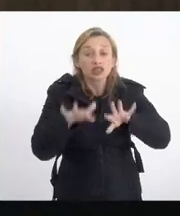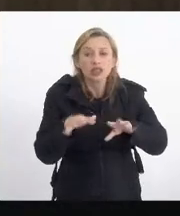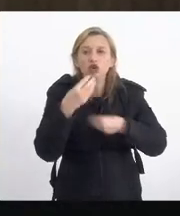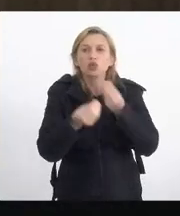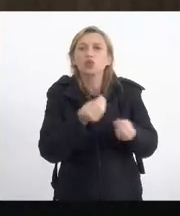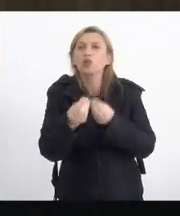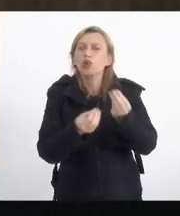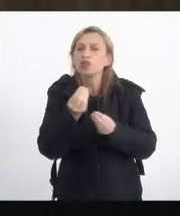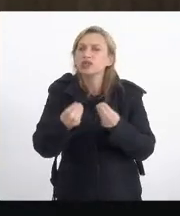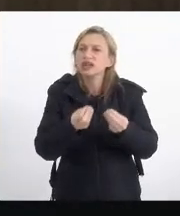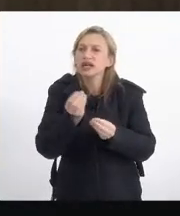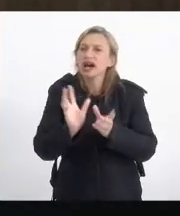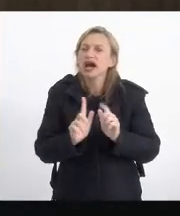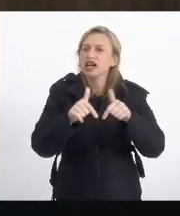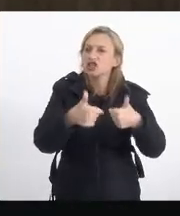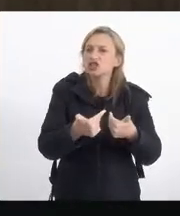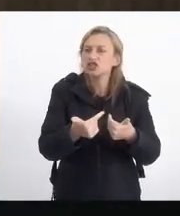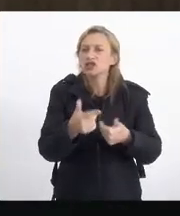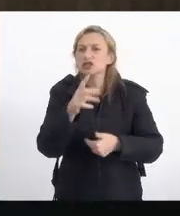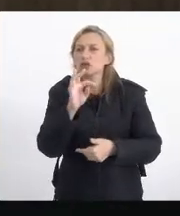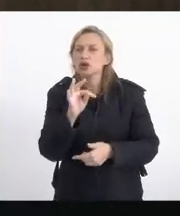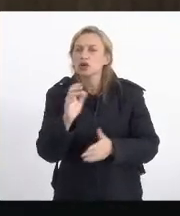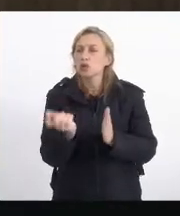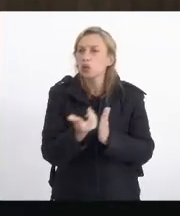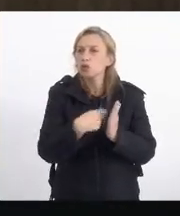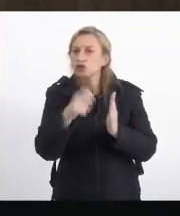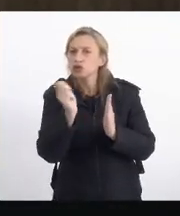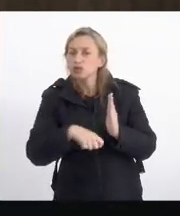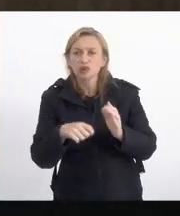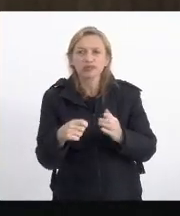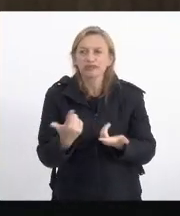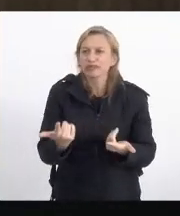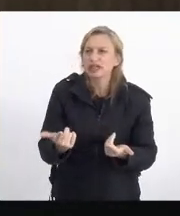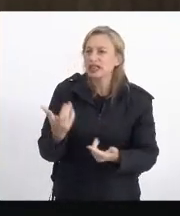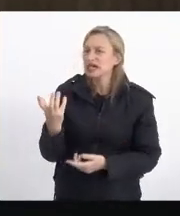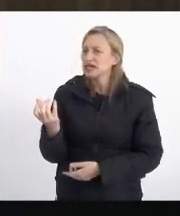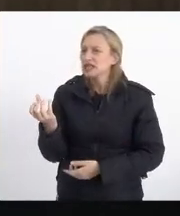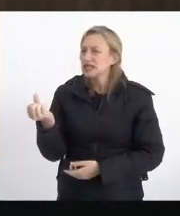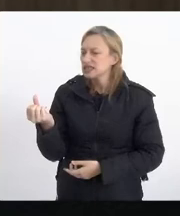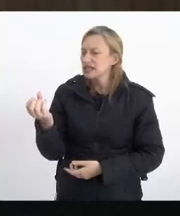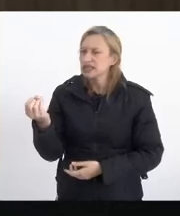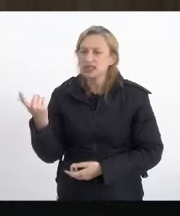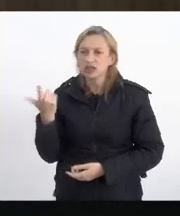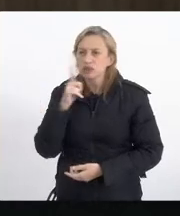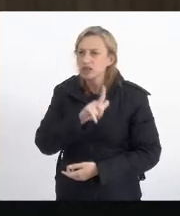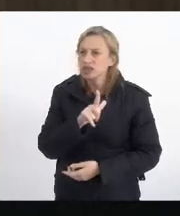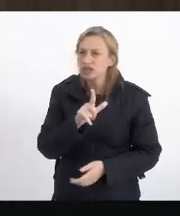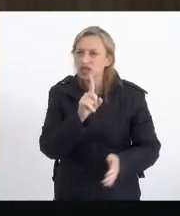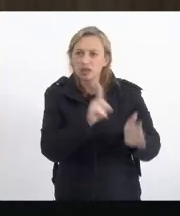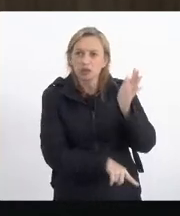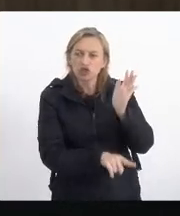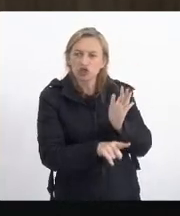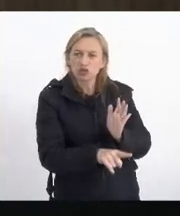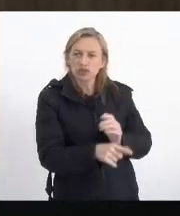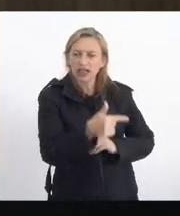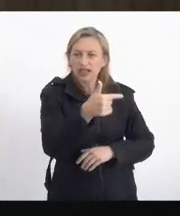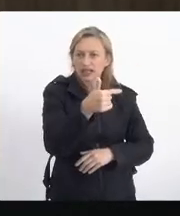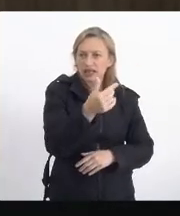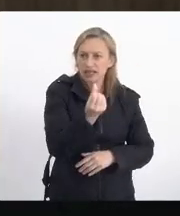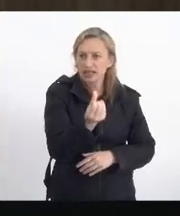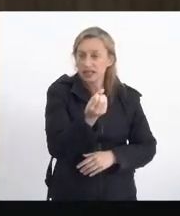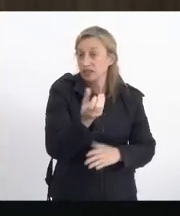como será aplicada o tributo, porque não adianta ganhar 60 e descontar 70. Então, esse é um